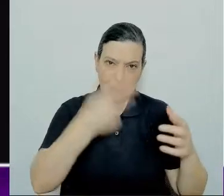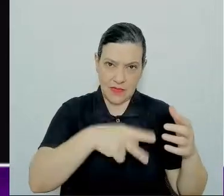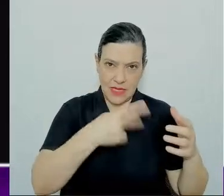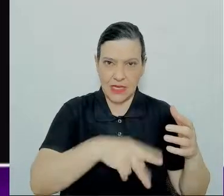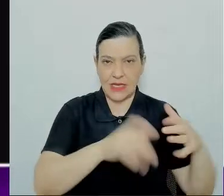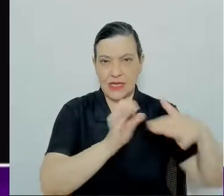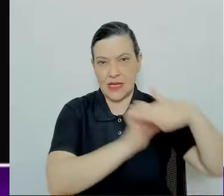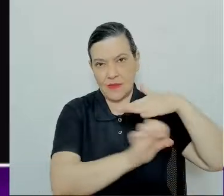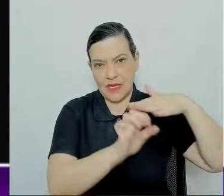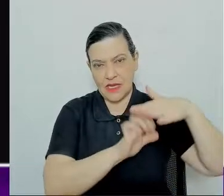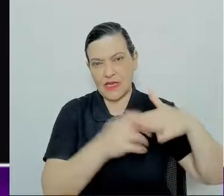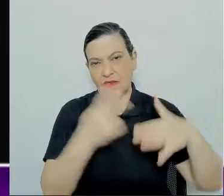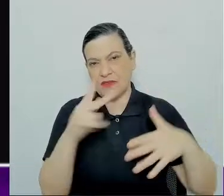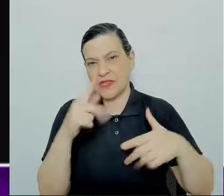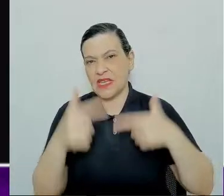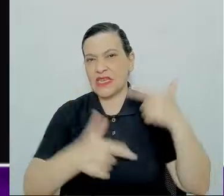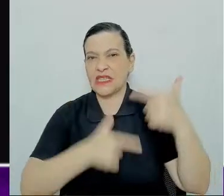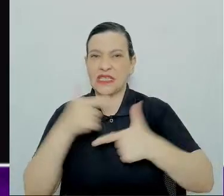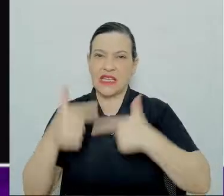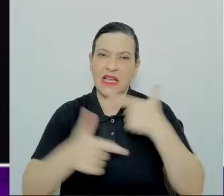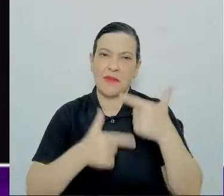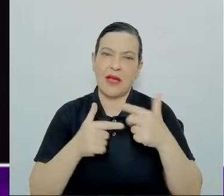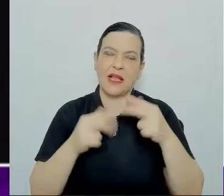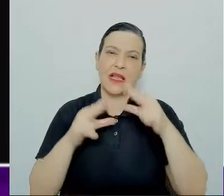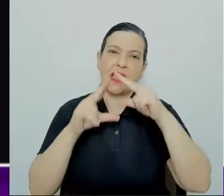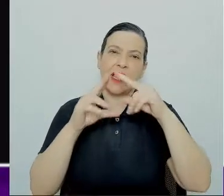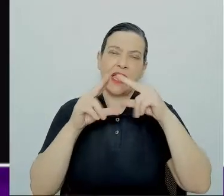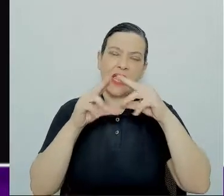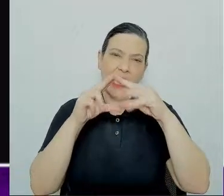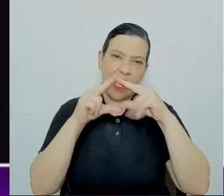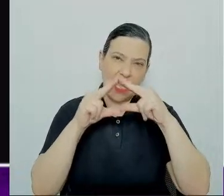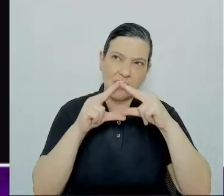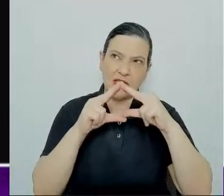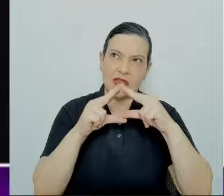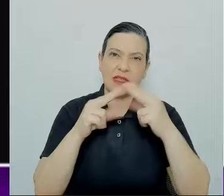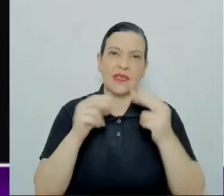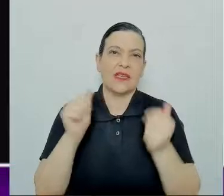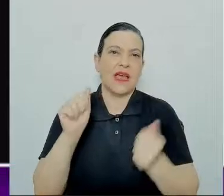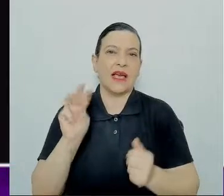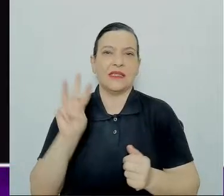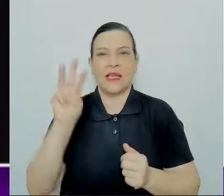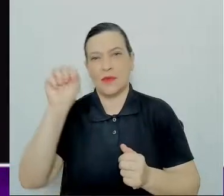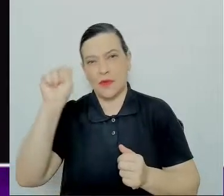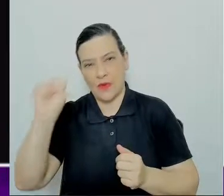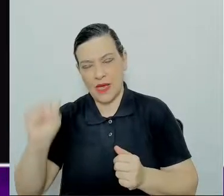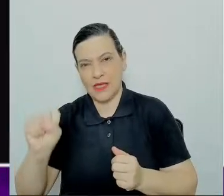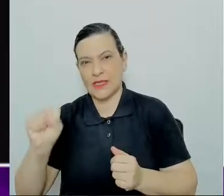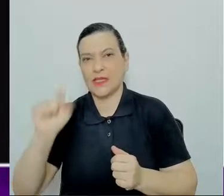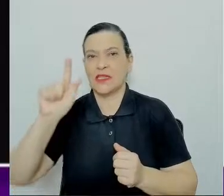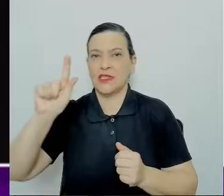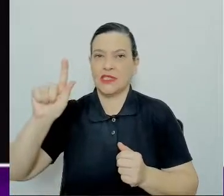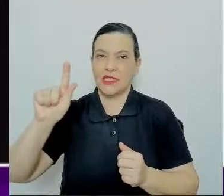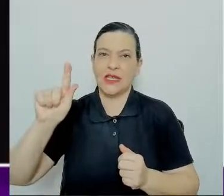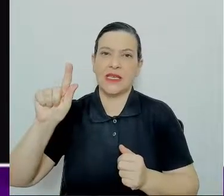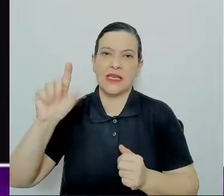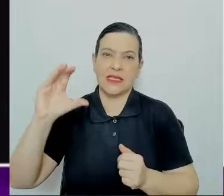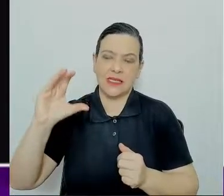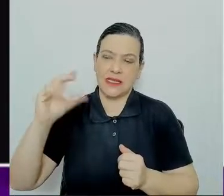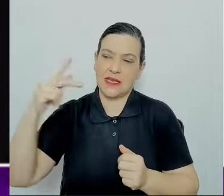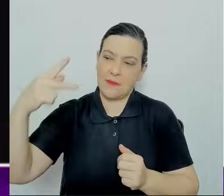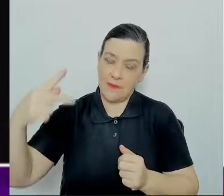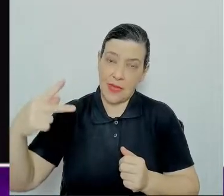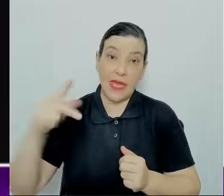você trabalha com Azure, com AWS, com GCP, a responsabilidade por um data center,